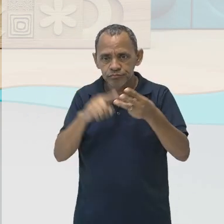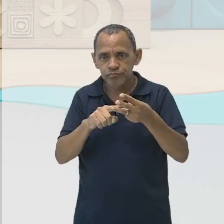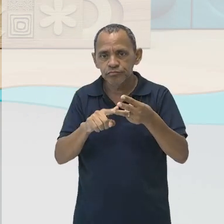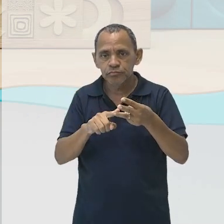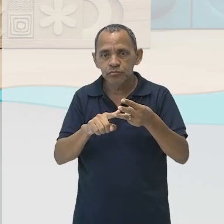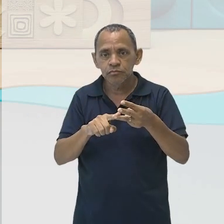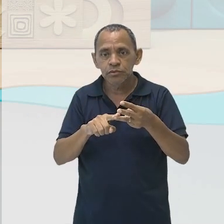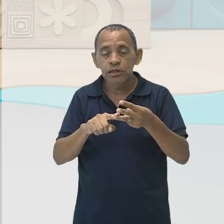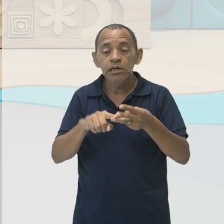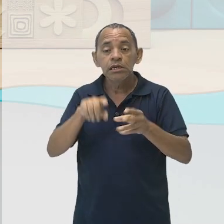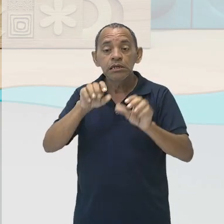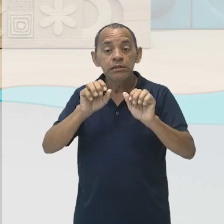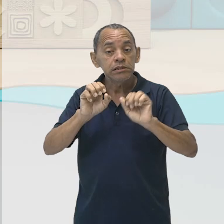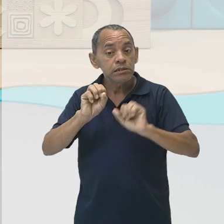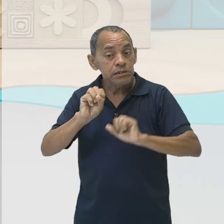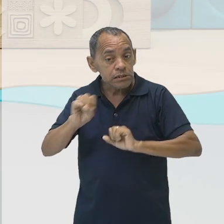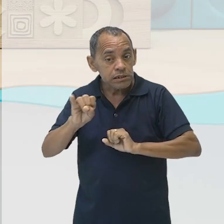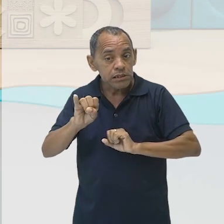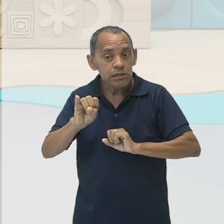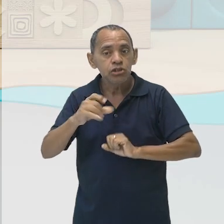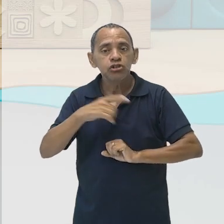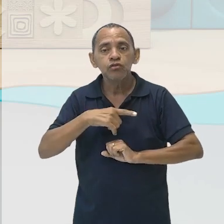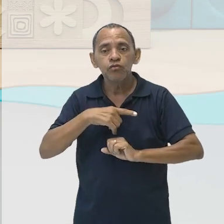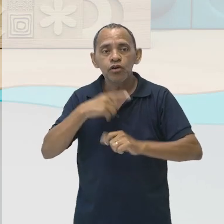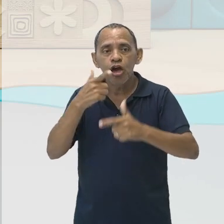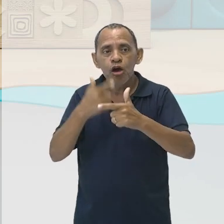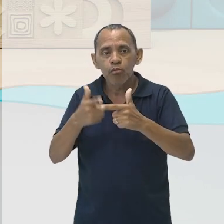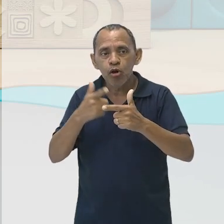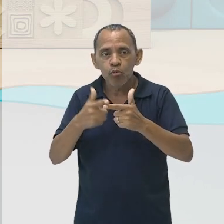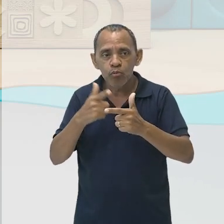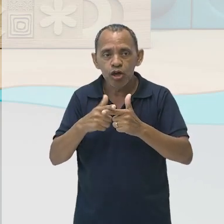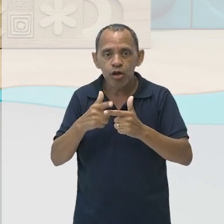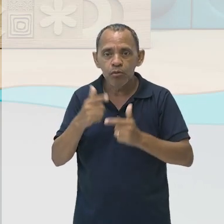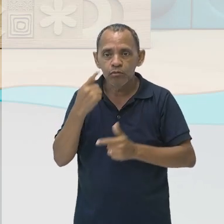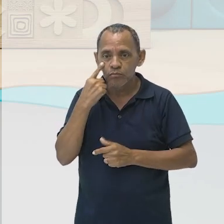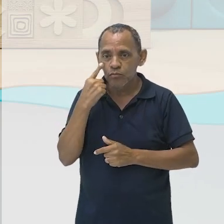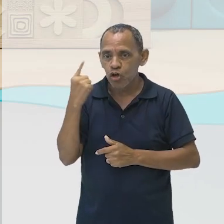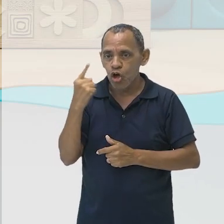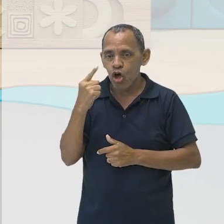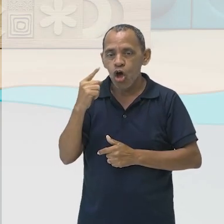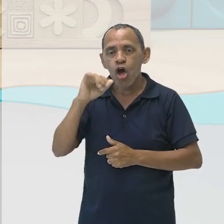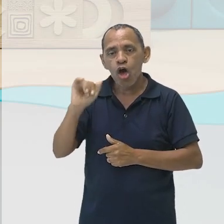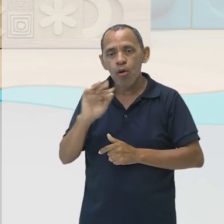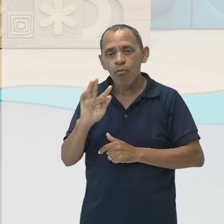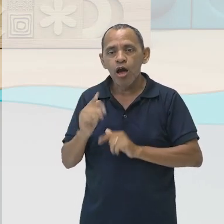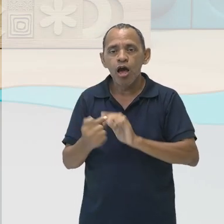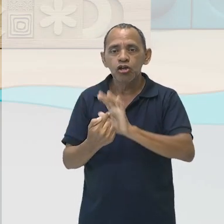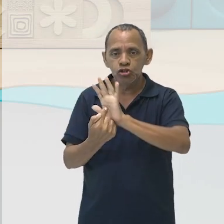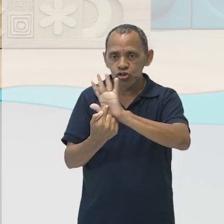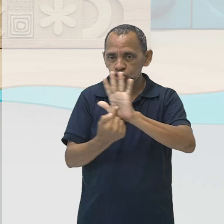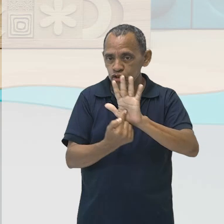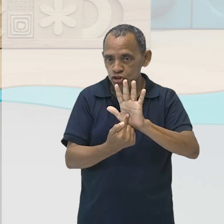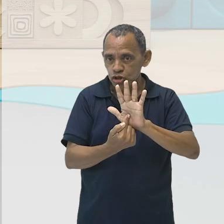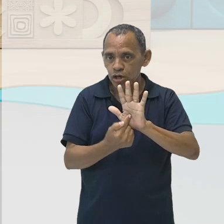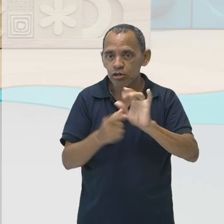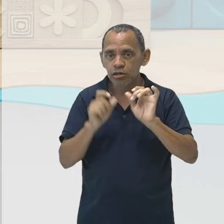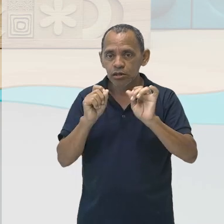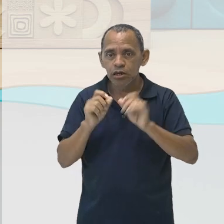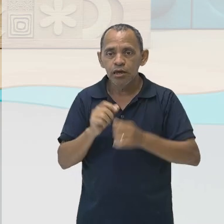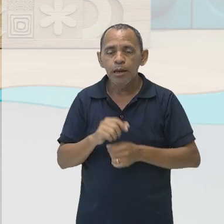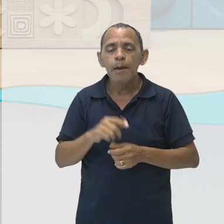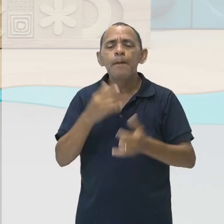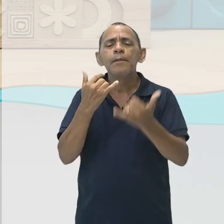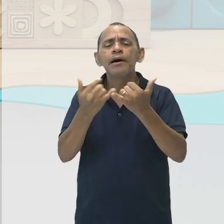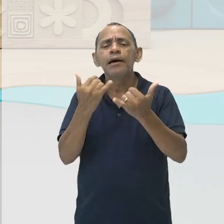a epilepsia. O que vem a ser epilepsia? Observe aí essa imagem, veja que parece que a pessoa ela está